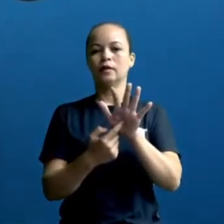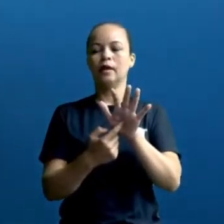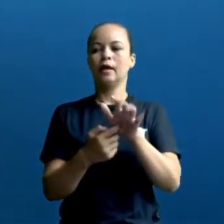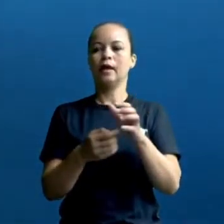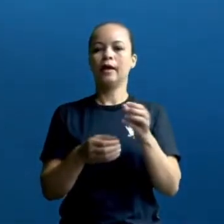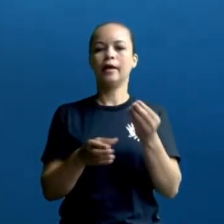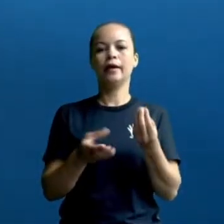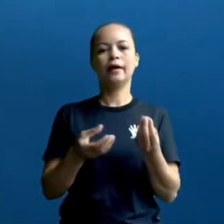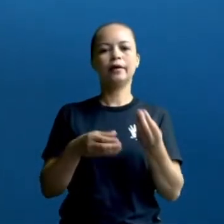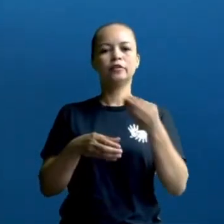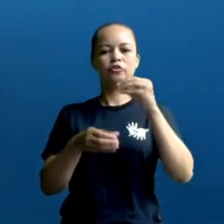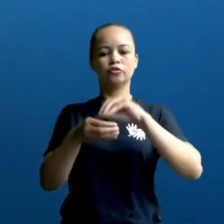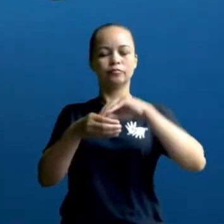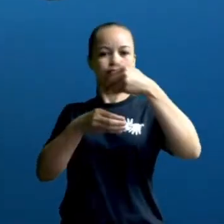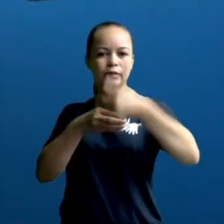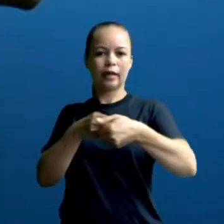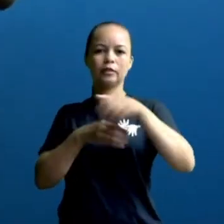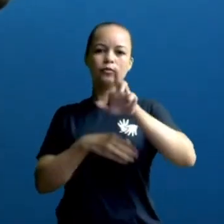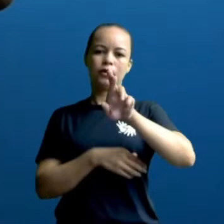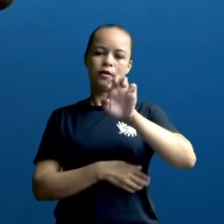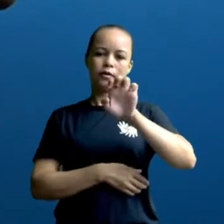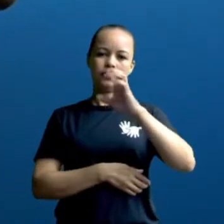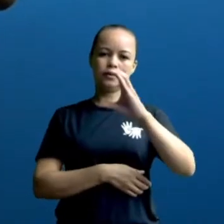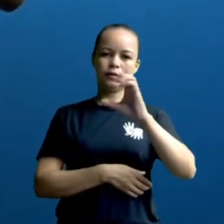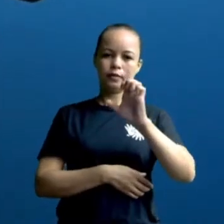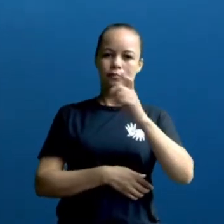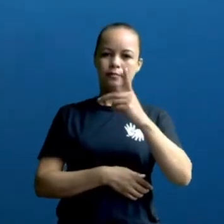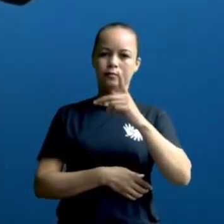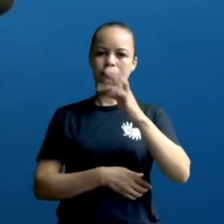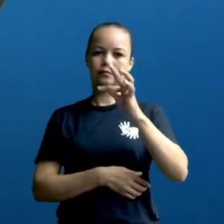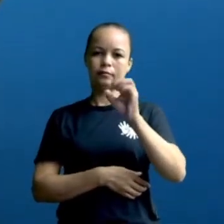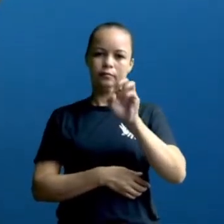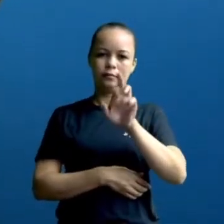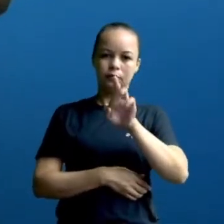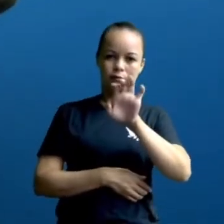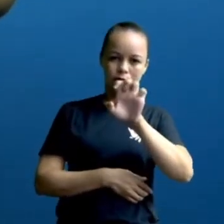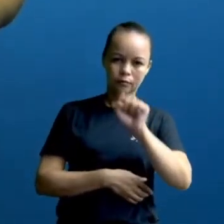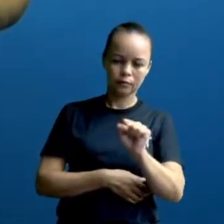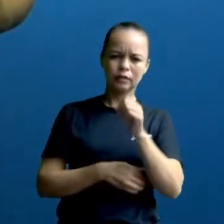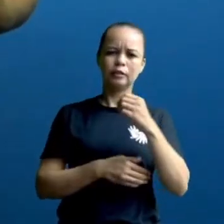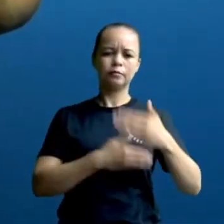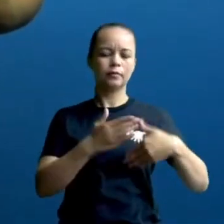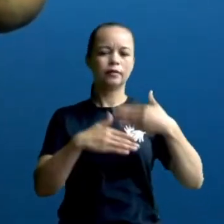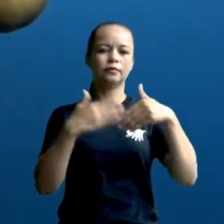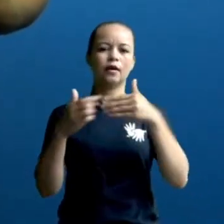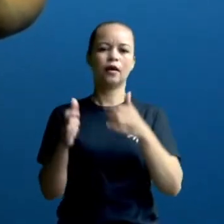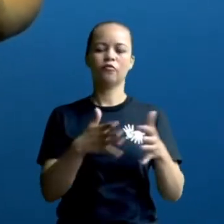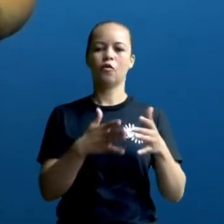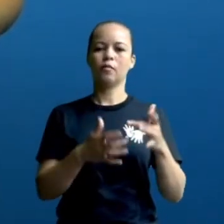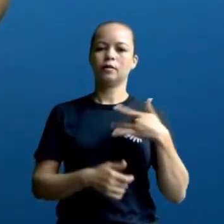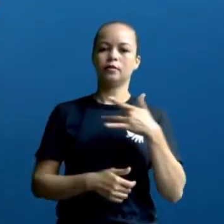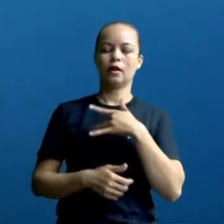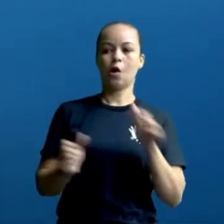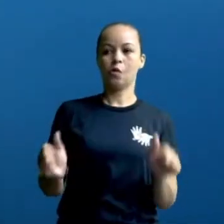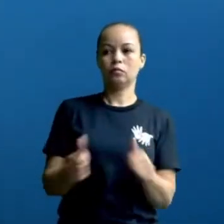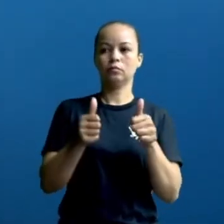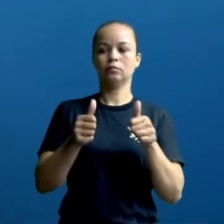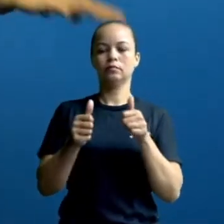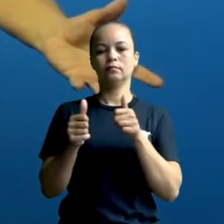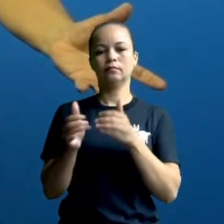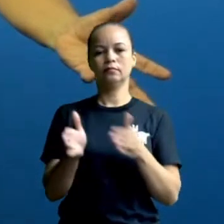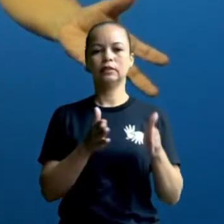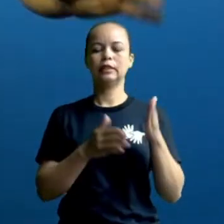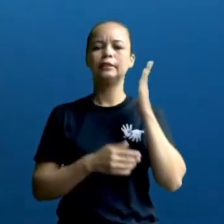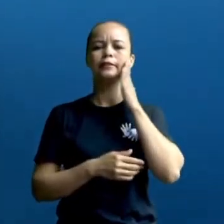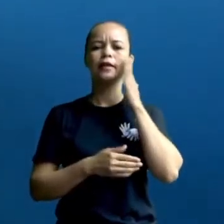receptores. Esses receptores que teriam a capacidade justamente de mediar de forma saudável a nossa capacidade de